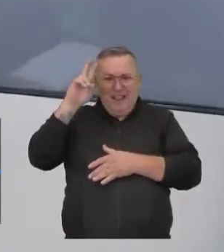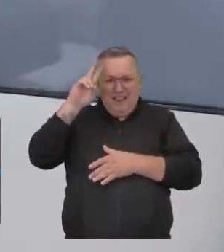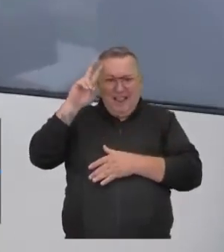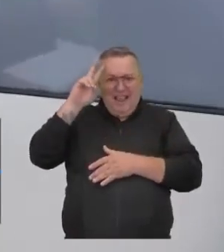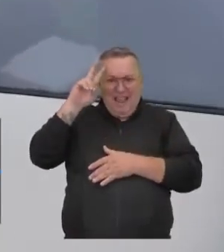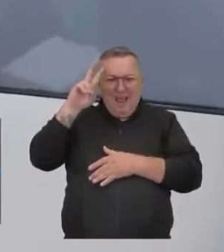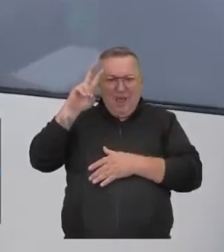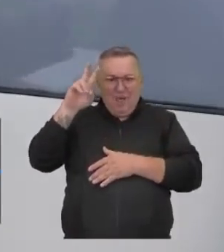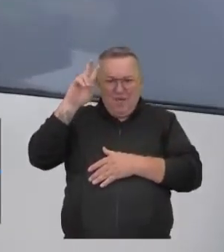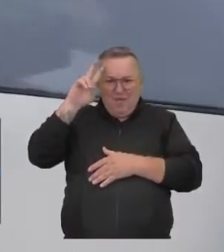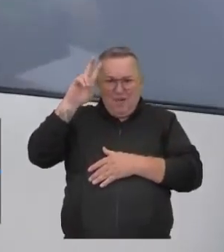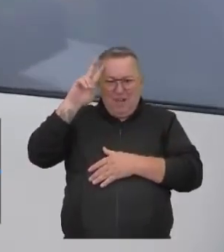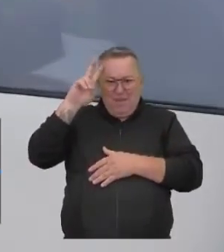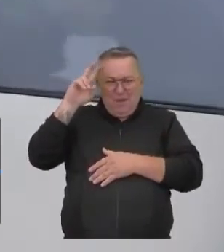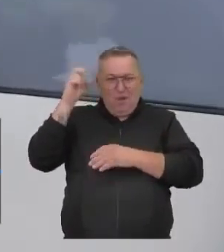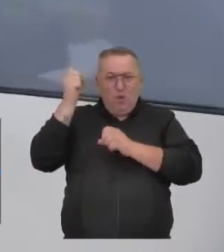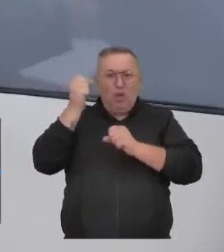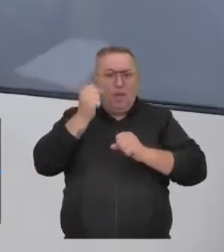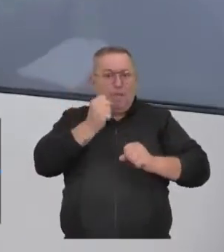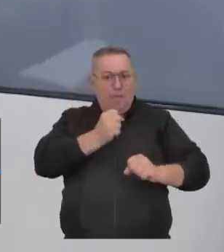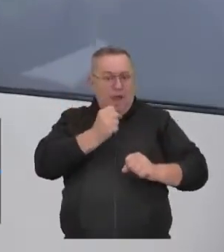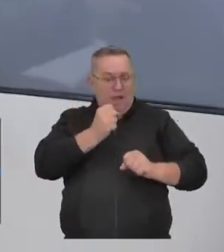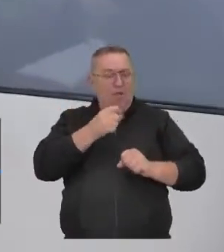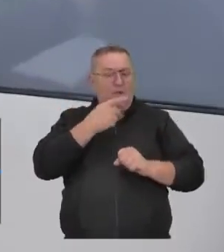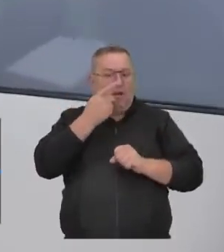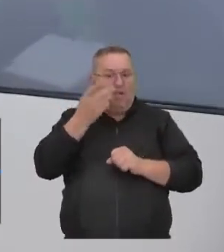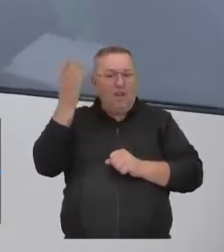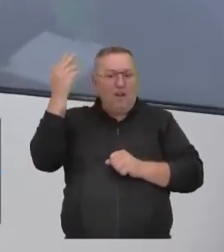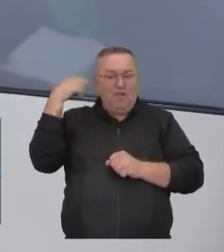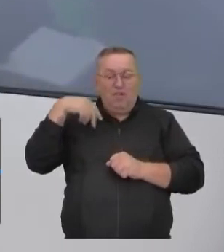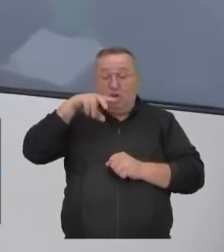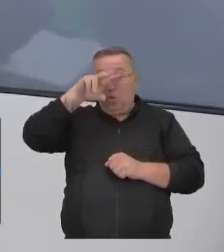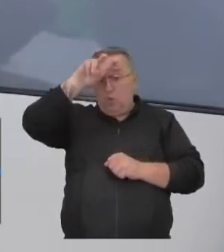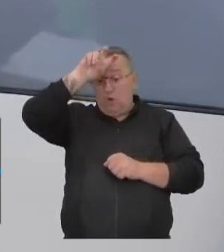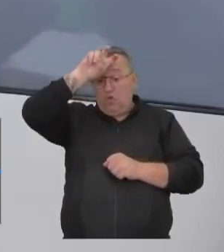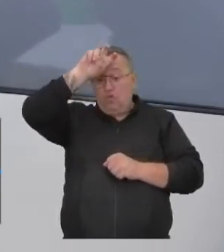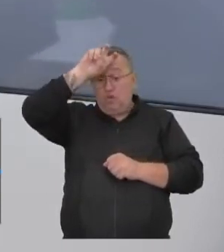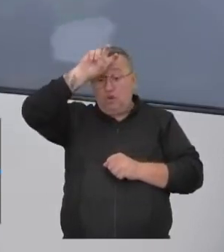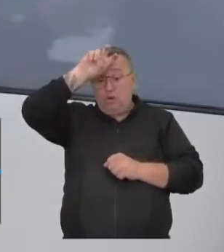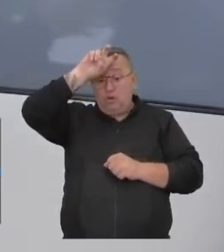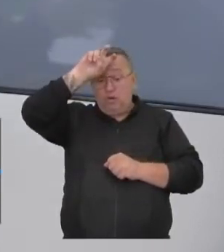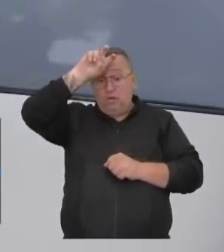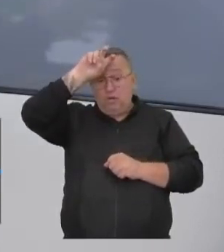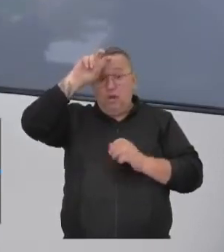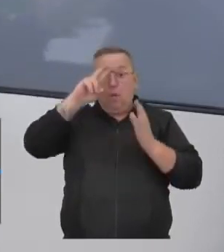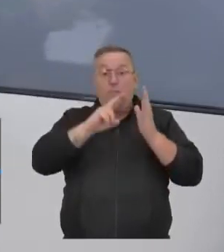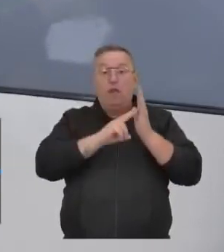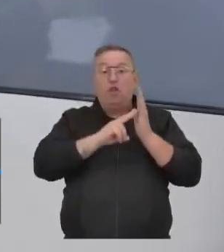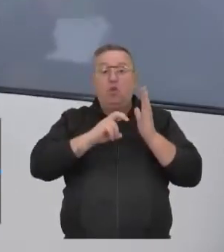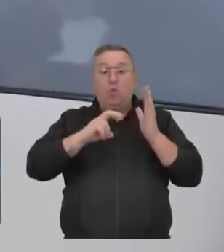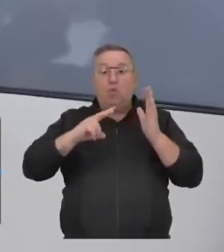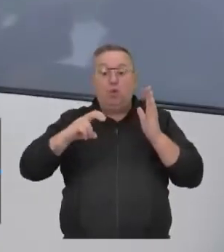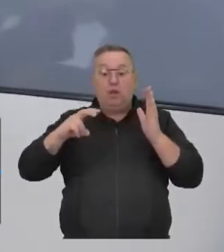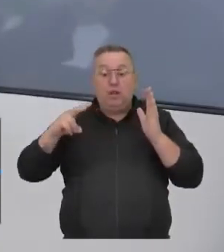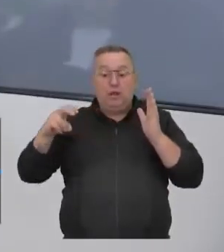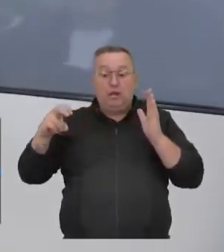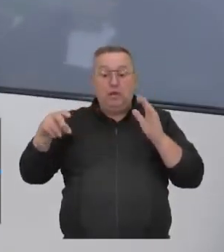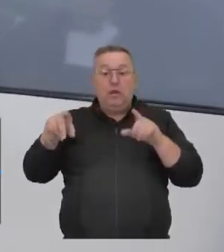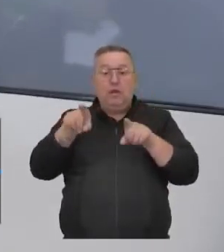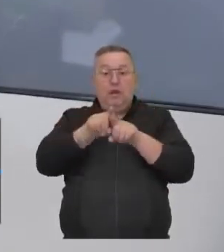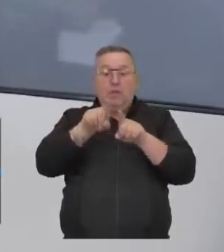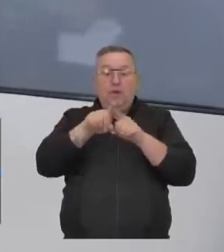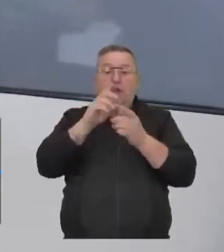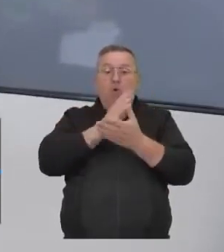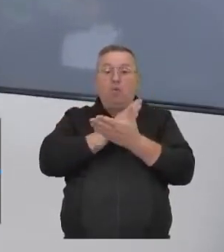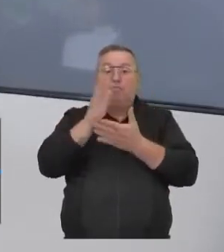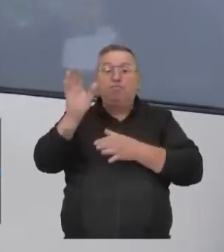Vão lembrando aí dos impérios antigos que eu falei para vocês, Egito, nós falamos da Mesopotâmia. Então, eles começaram a se